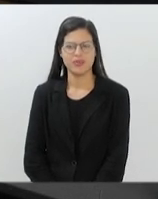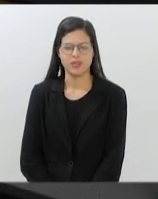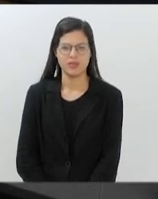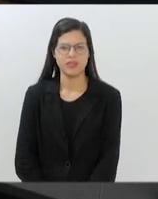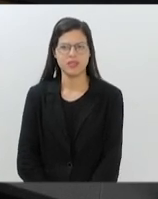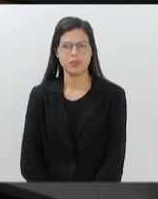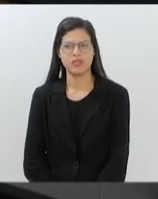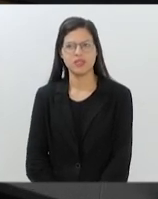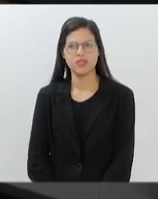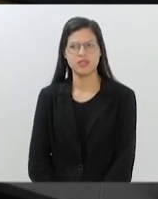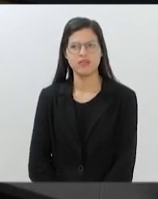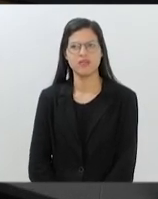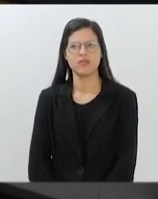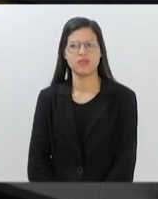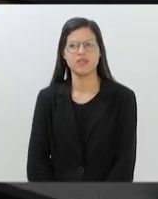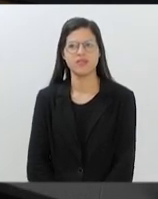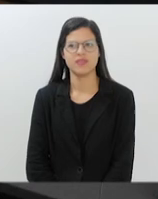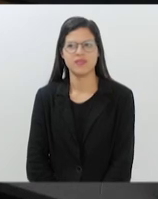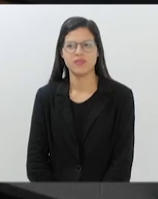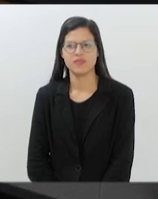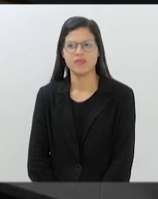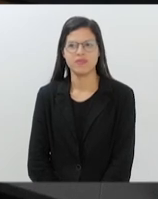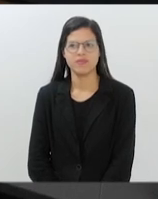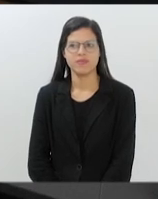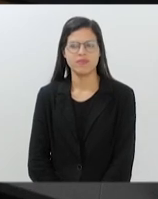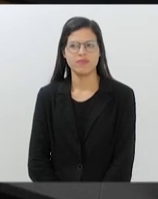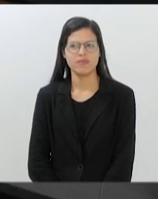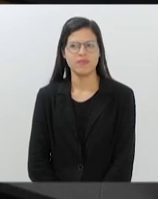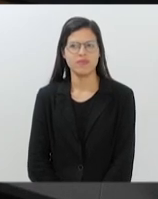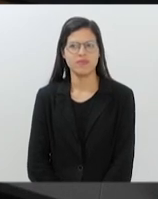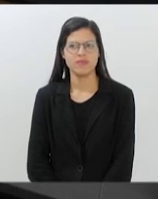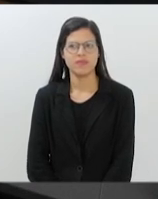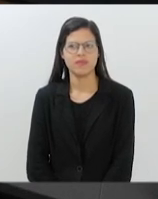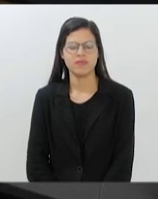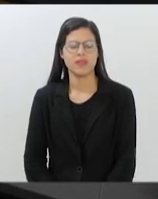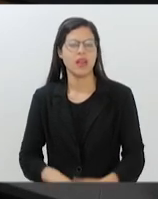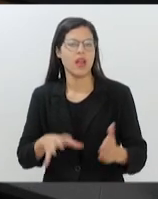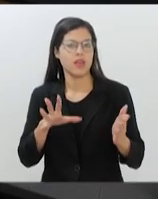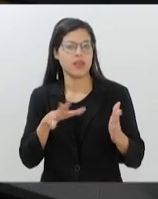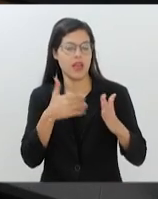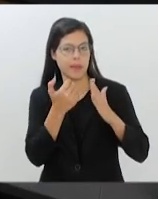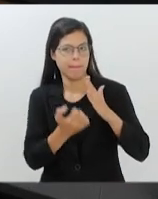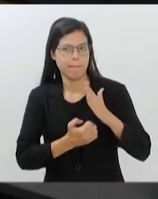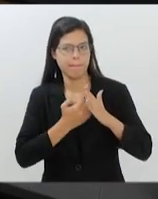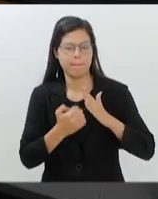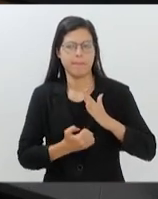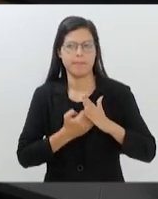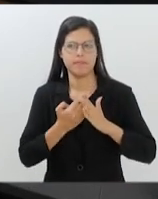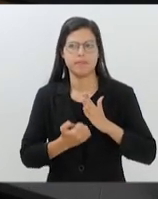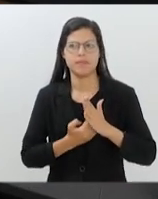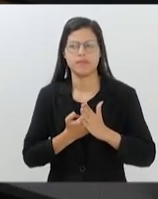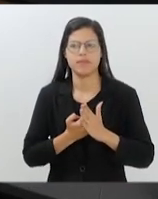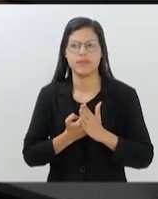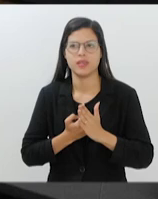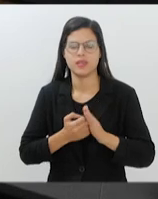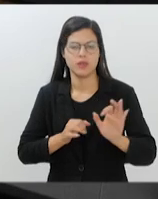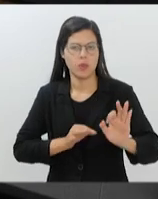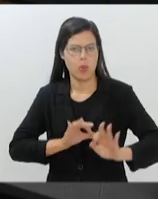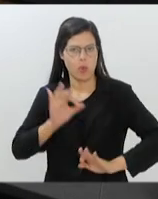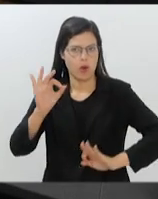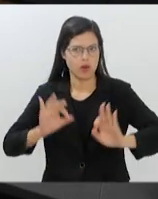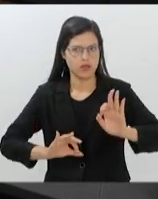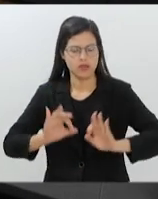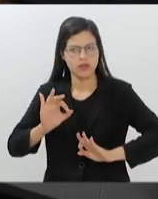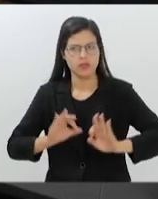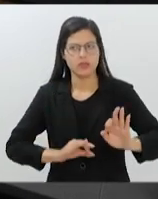para ainda no fluxograma enquanto não abre ali Presidente aí a agência elaborou o plano de elaborou